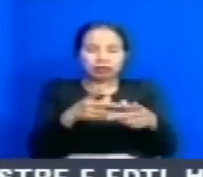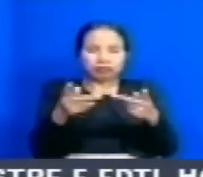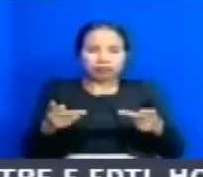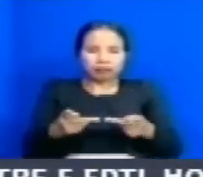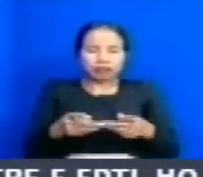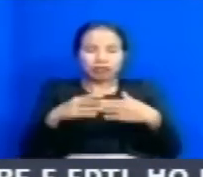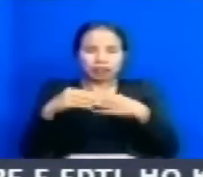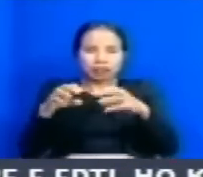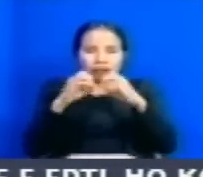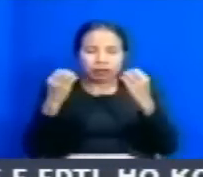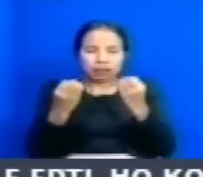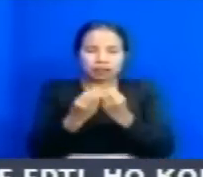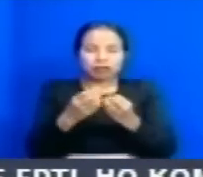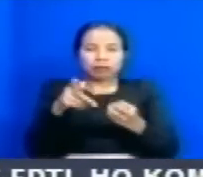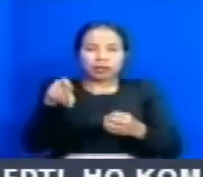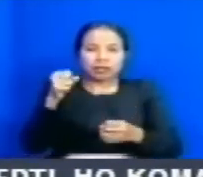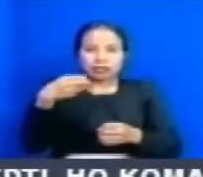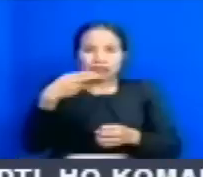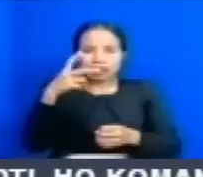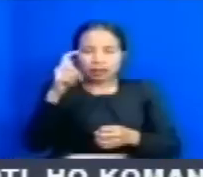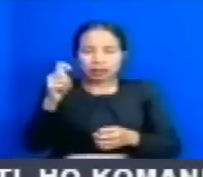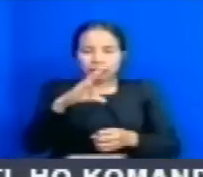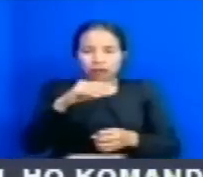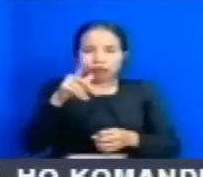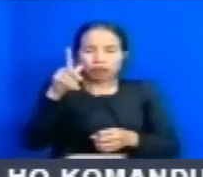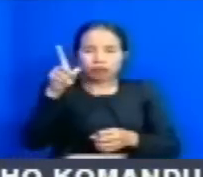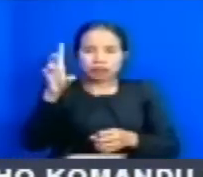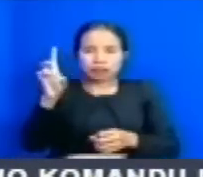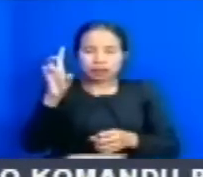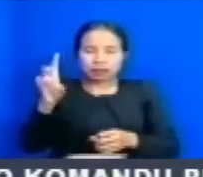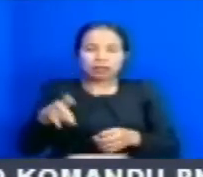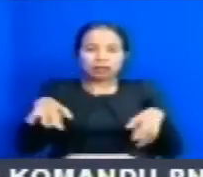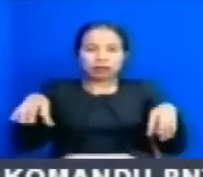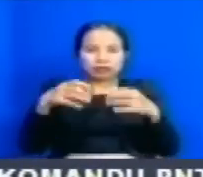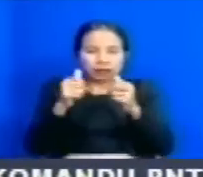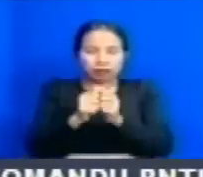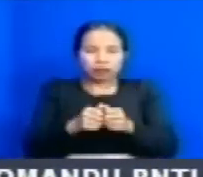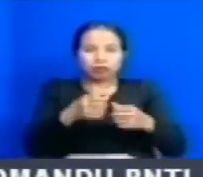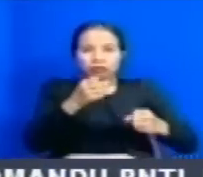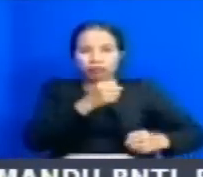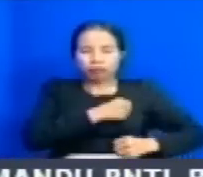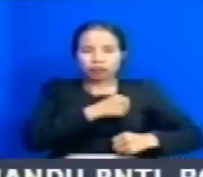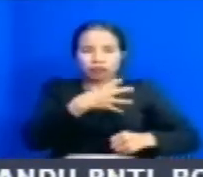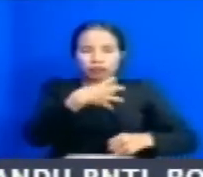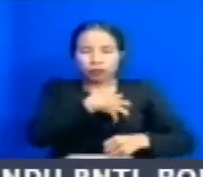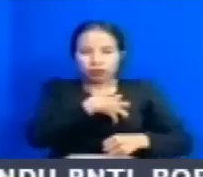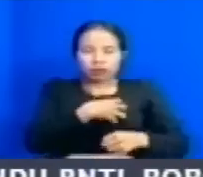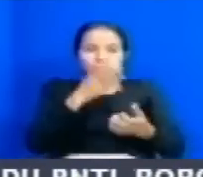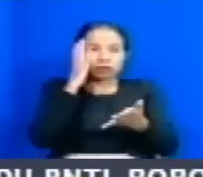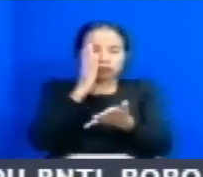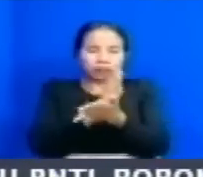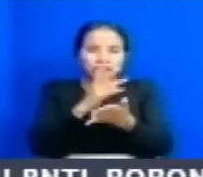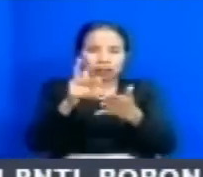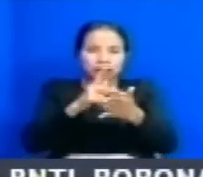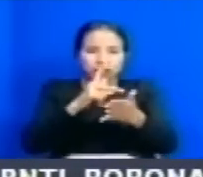arte marciais no arte rituai sira e Timor-Leste comprometido, serviço amutu ko força rua, o de combate e